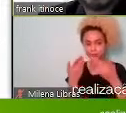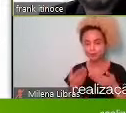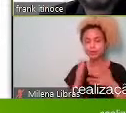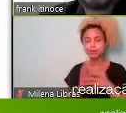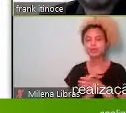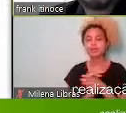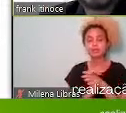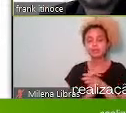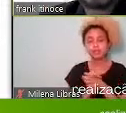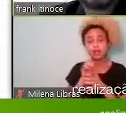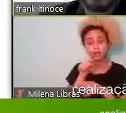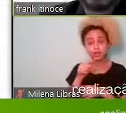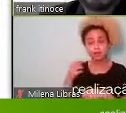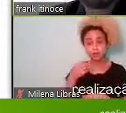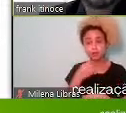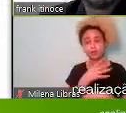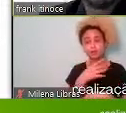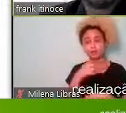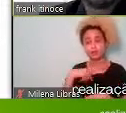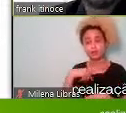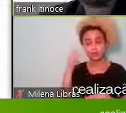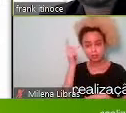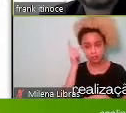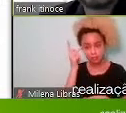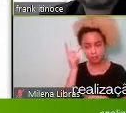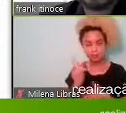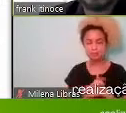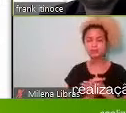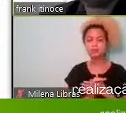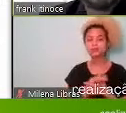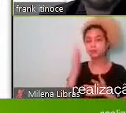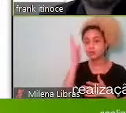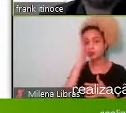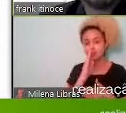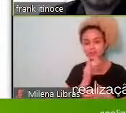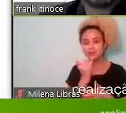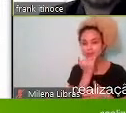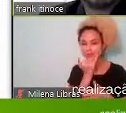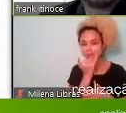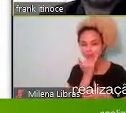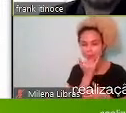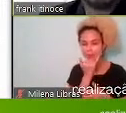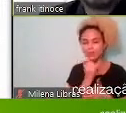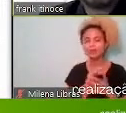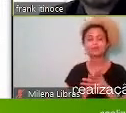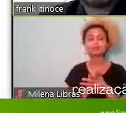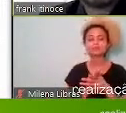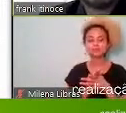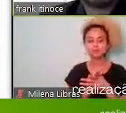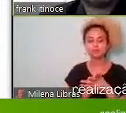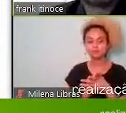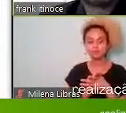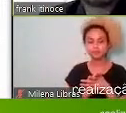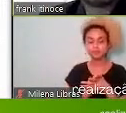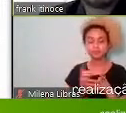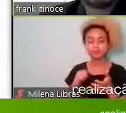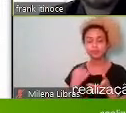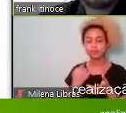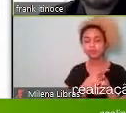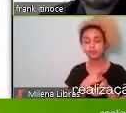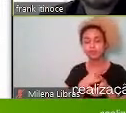inclusive, ele foi uma inovação em São Paulo, hein? No Brasil, desculpa, né? E o porte que ele tem, nós